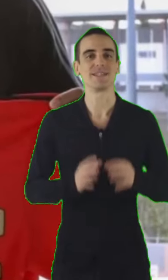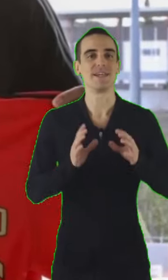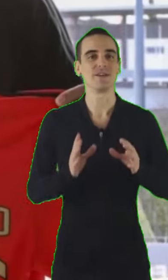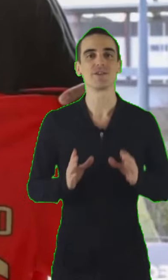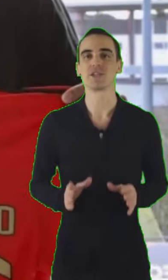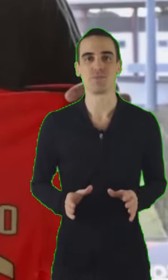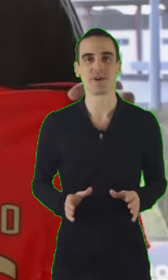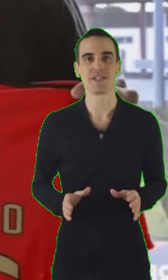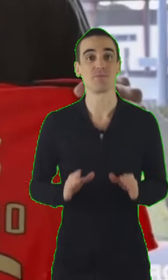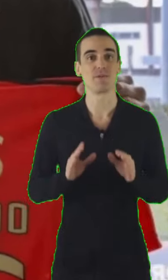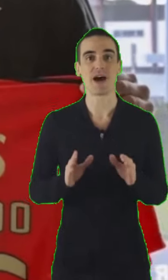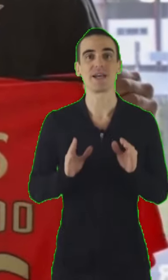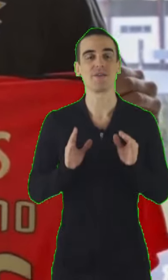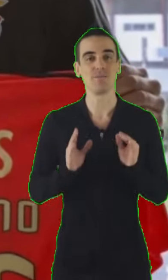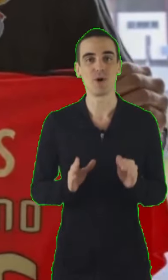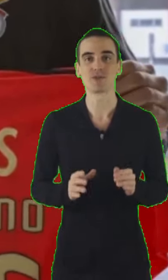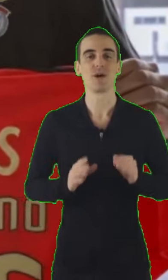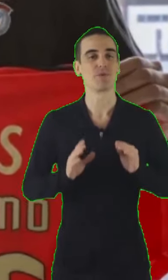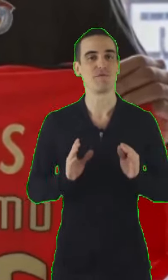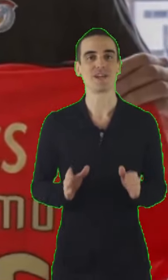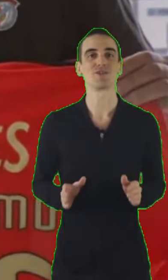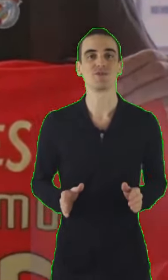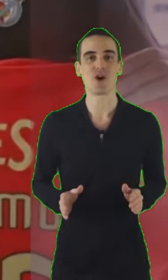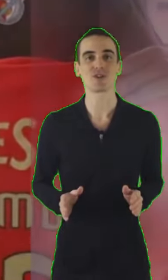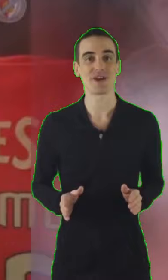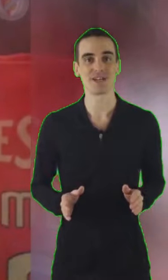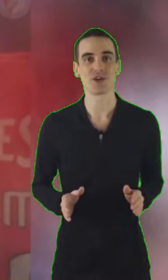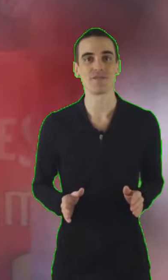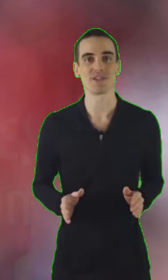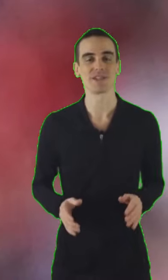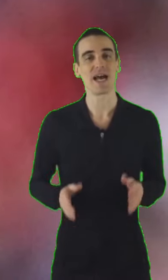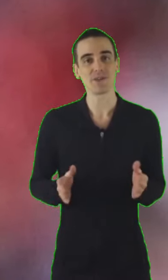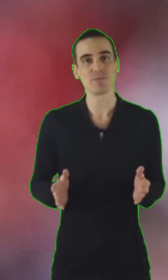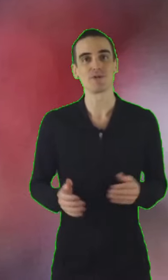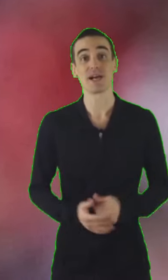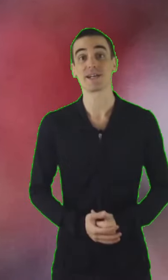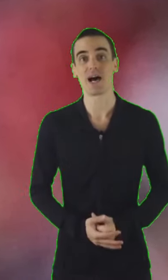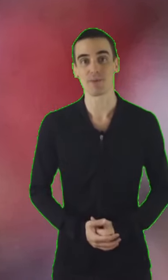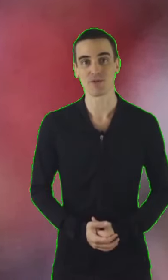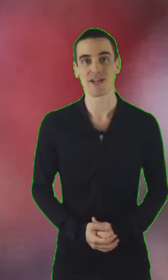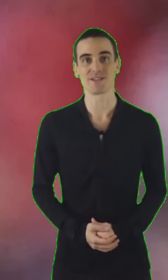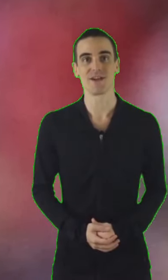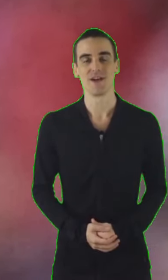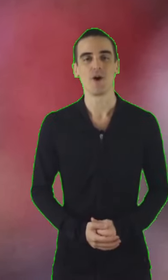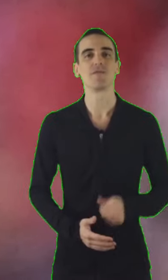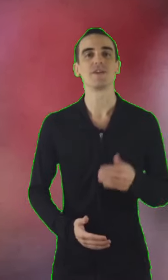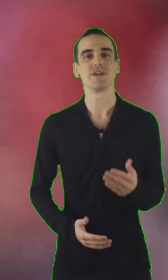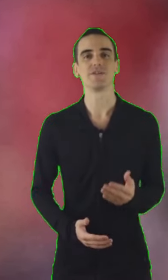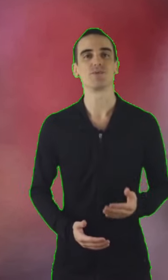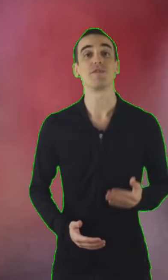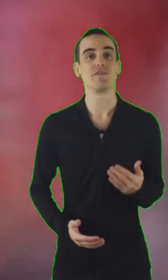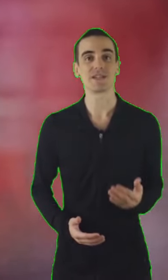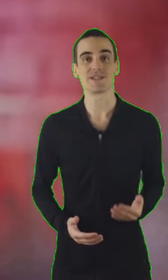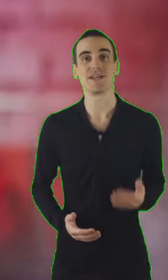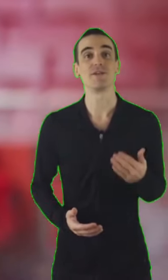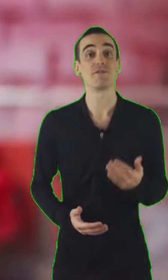vestir a camisa celeste. Lucas Veríssimo disputou apenas 13 jogos pelo Benfica nesta temporada, sendo titular em 9 deles.